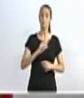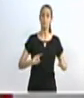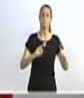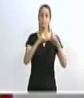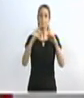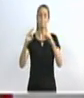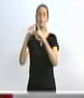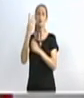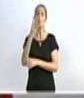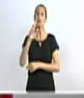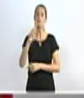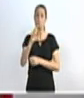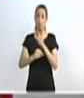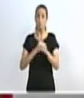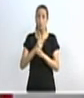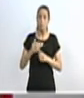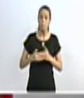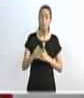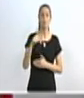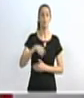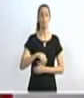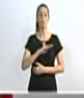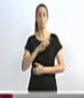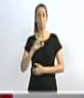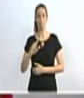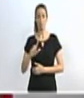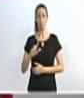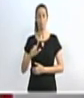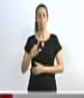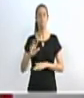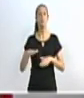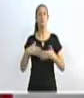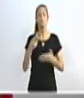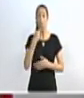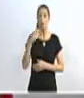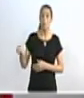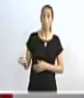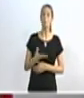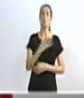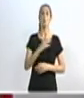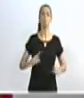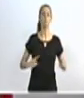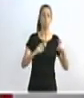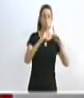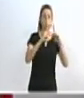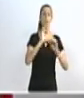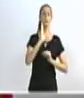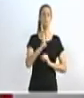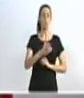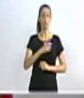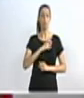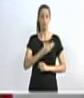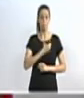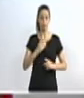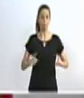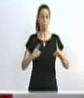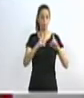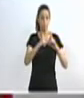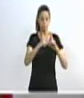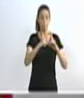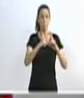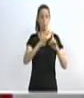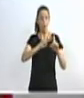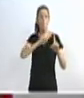4G esse ano em Blumenau. E quando eu falo 39 equipamentos, são em torres já existentes, que já tem 4G, a